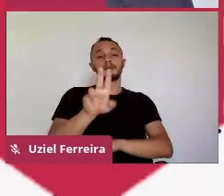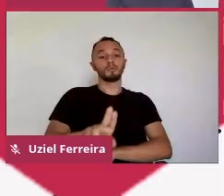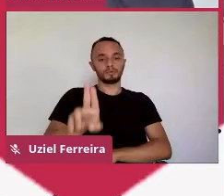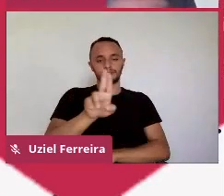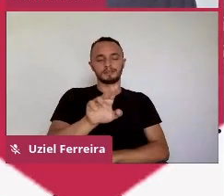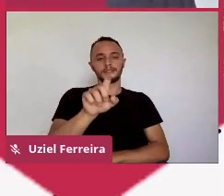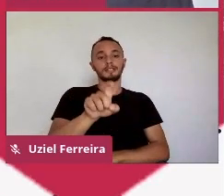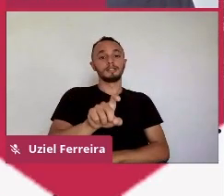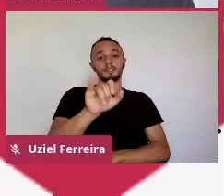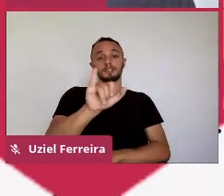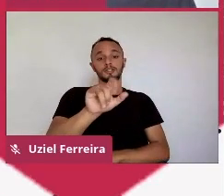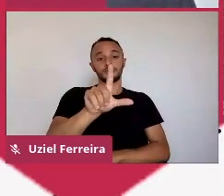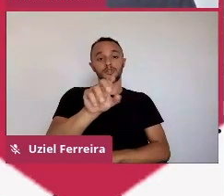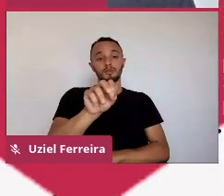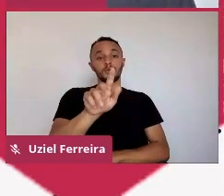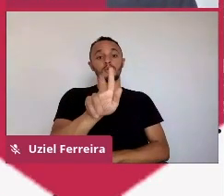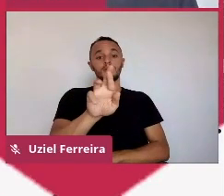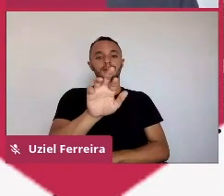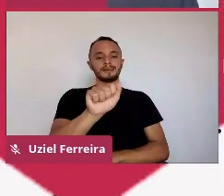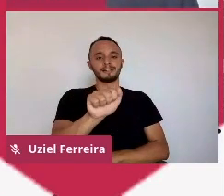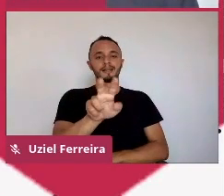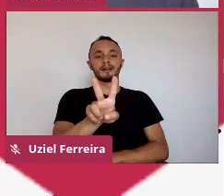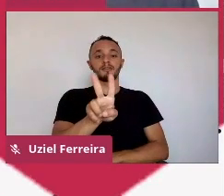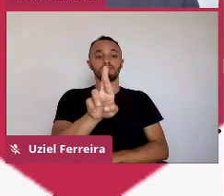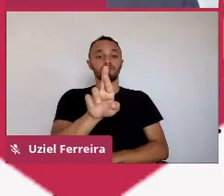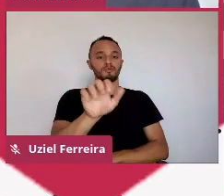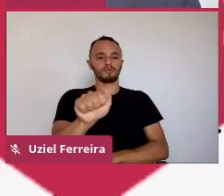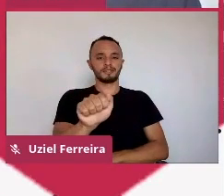do cordel da região do Nordeste.